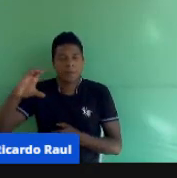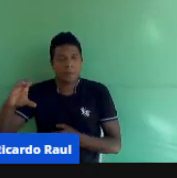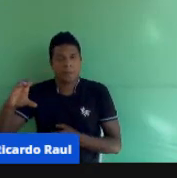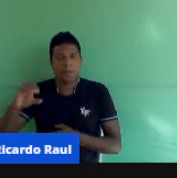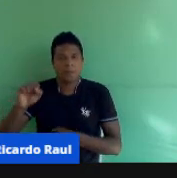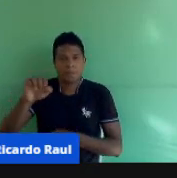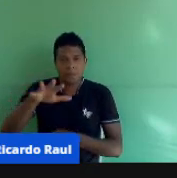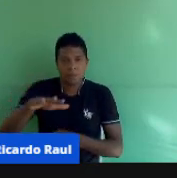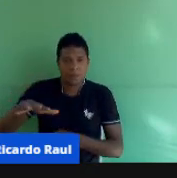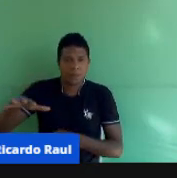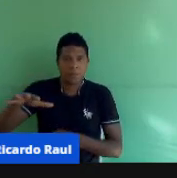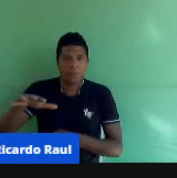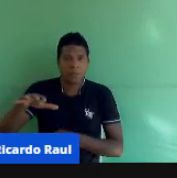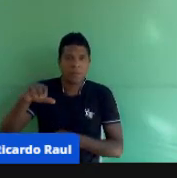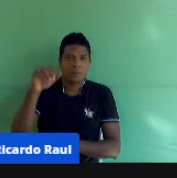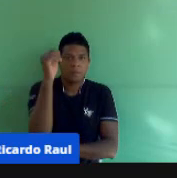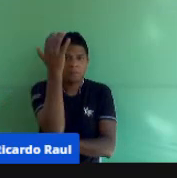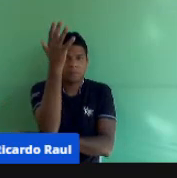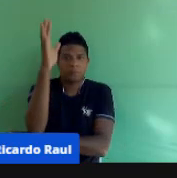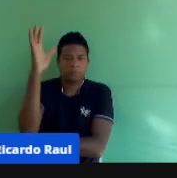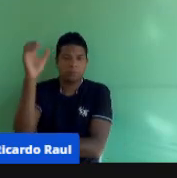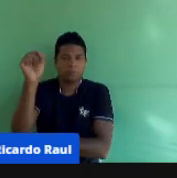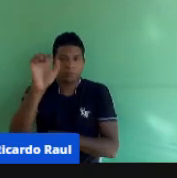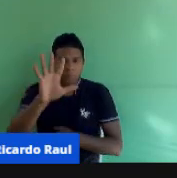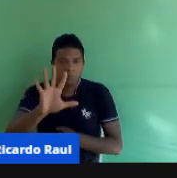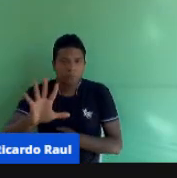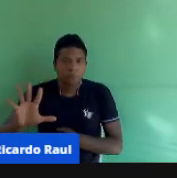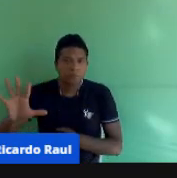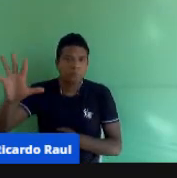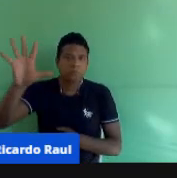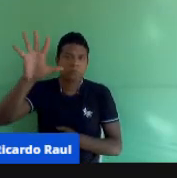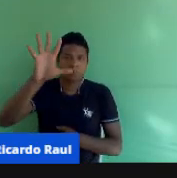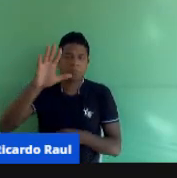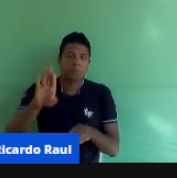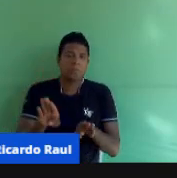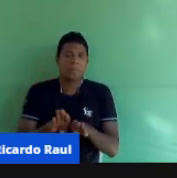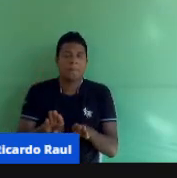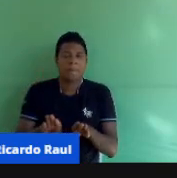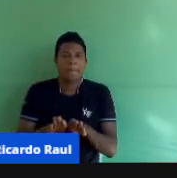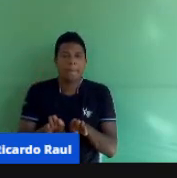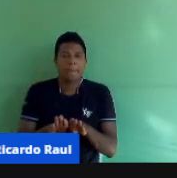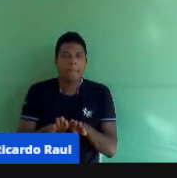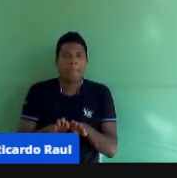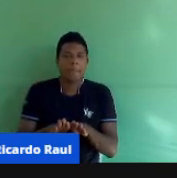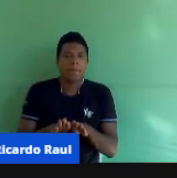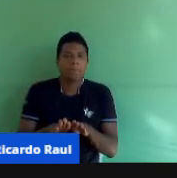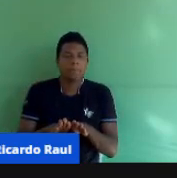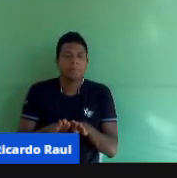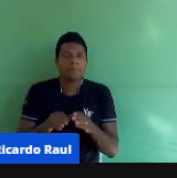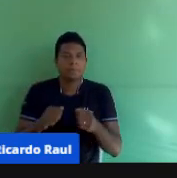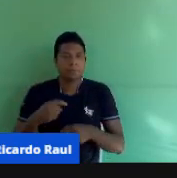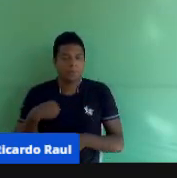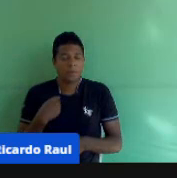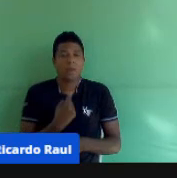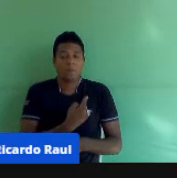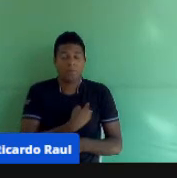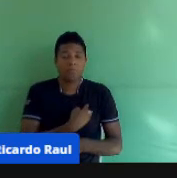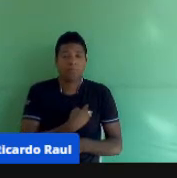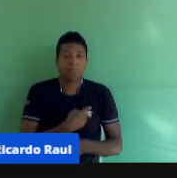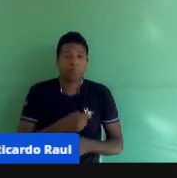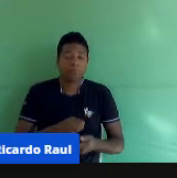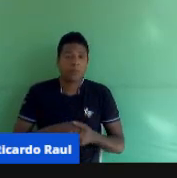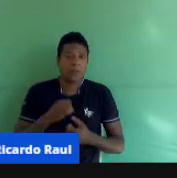região, paisagem, enfim. E também necessita de nós, e essa é uma parte